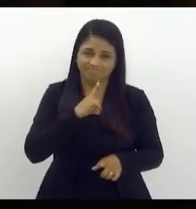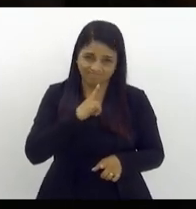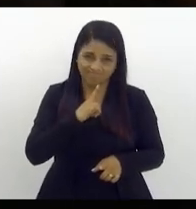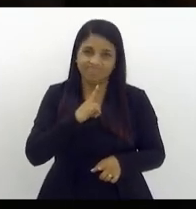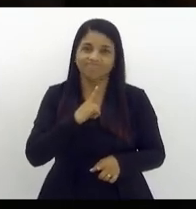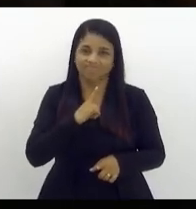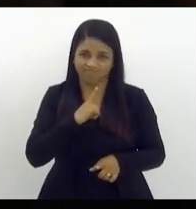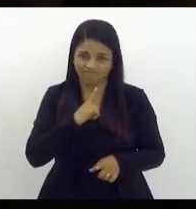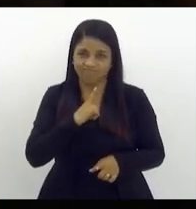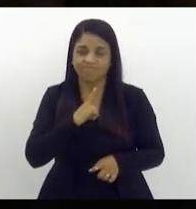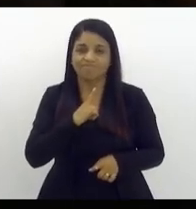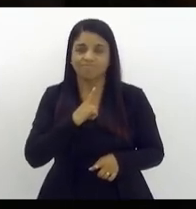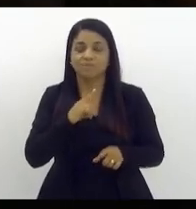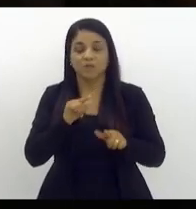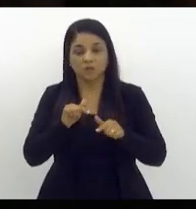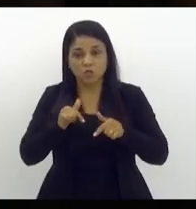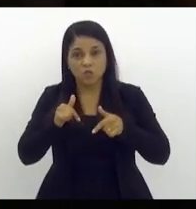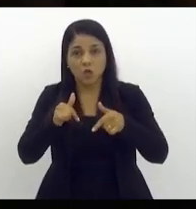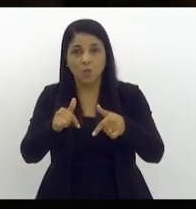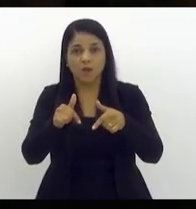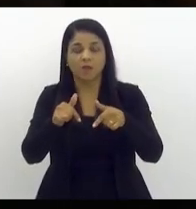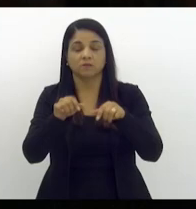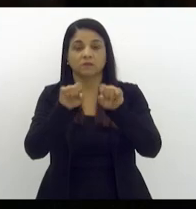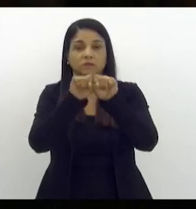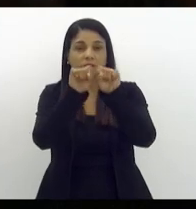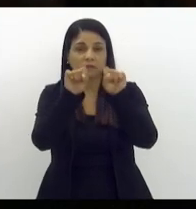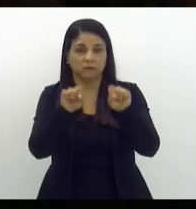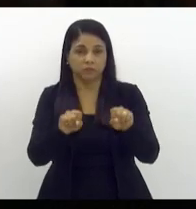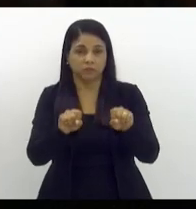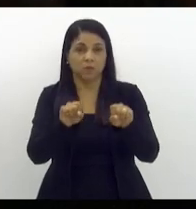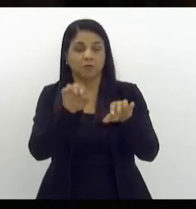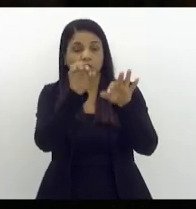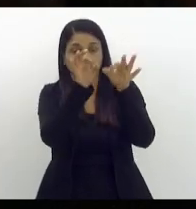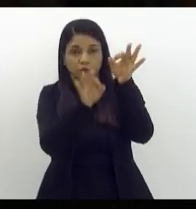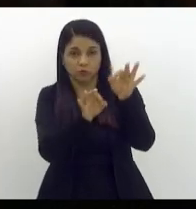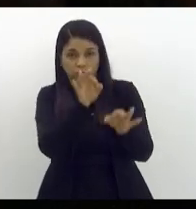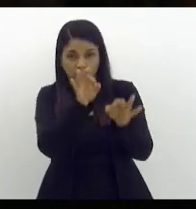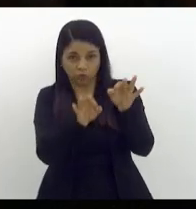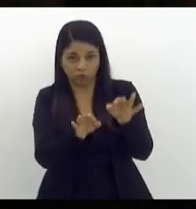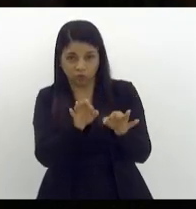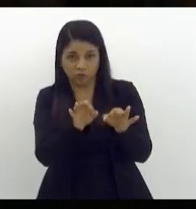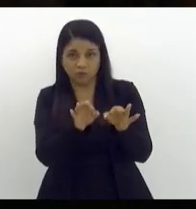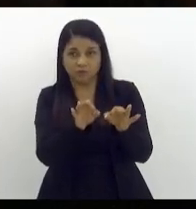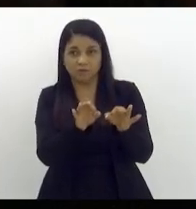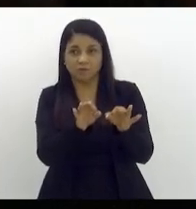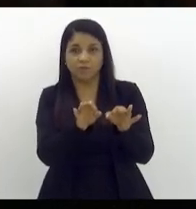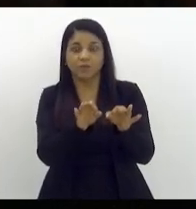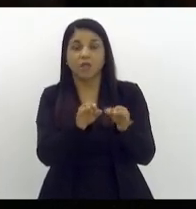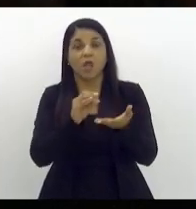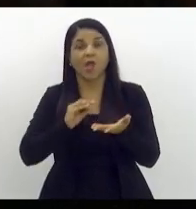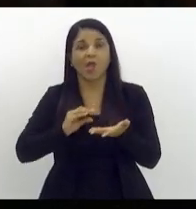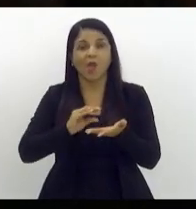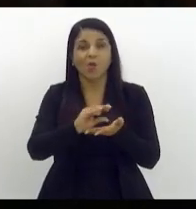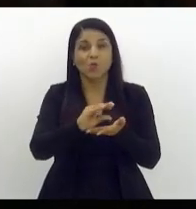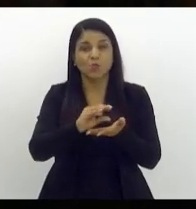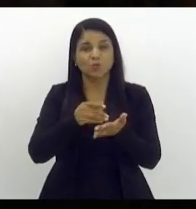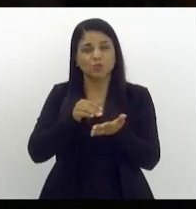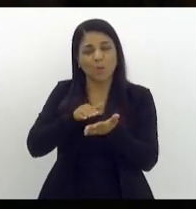de operar dentro do sistema de justiça, e aí isso é recurso gasto e